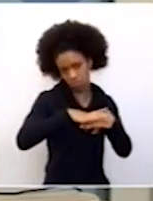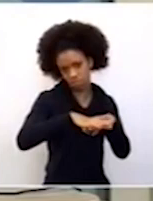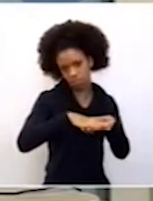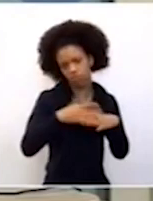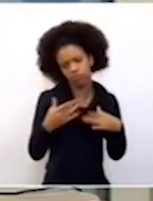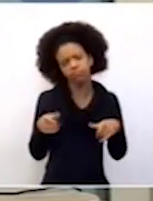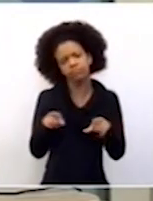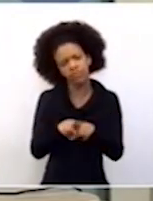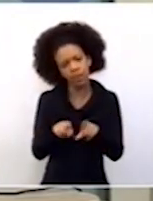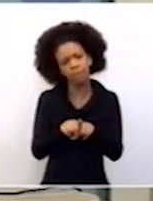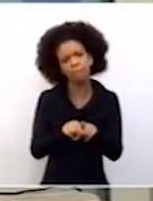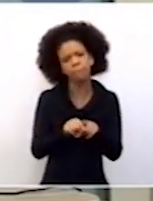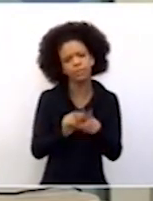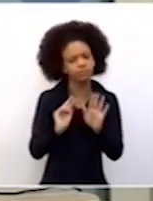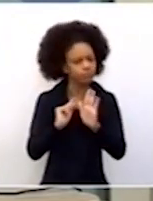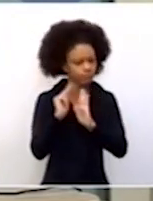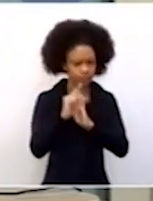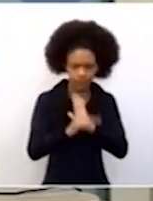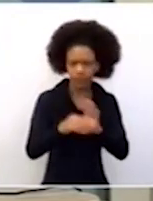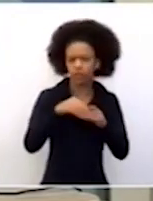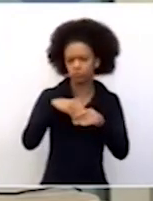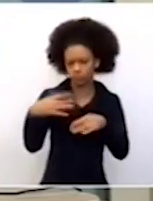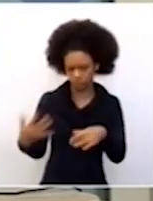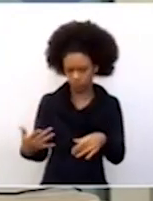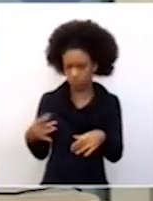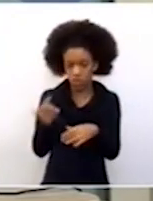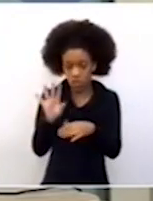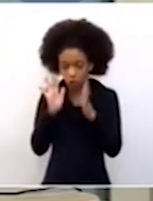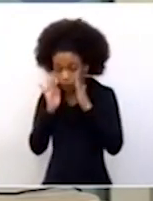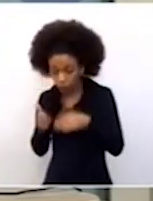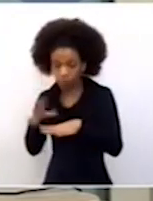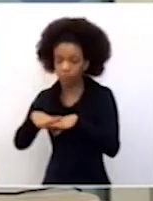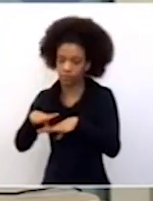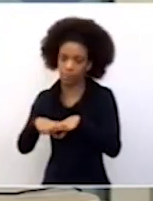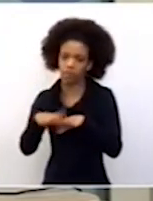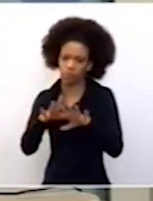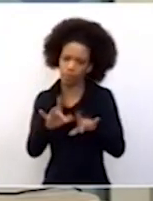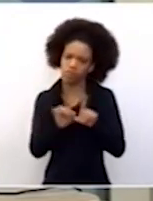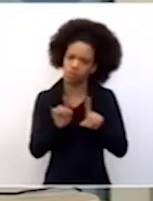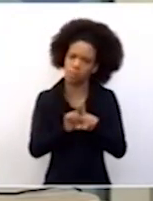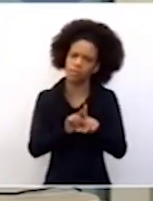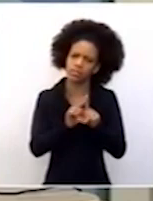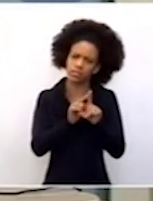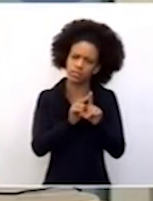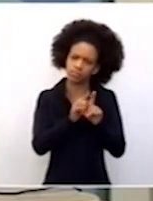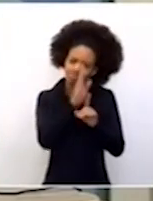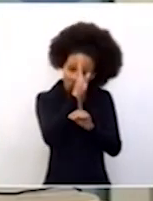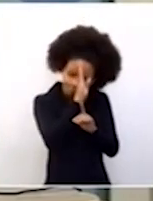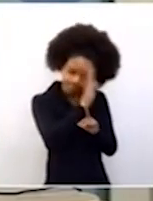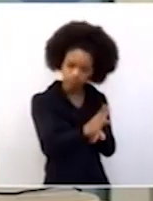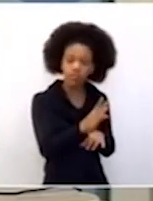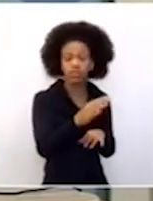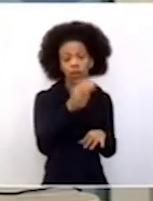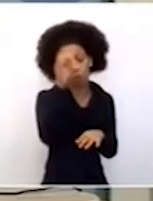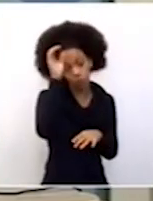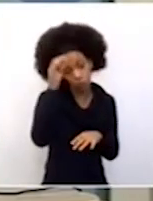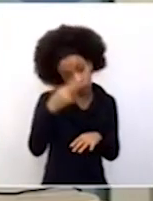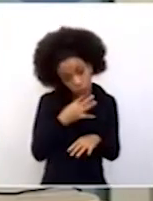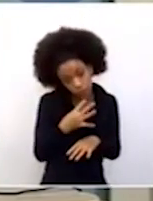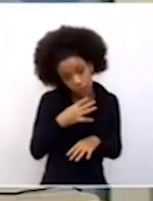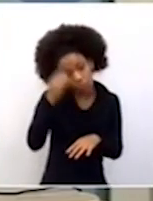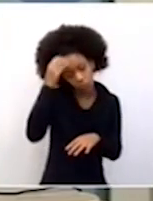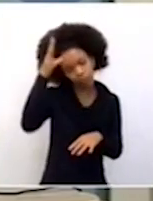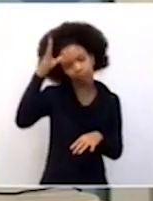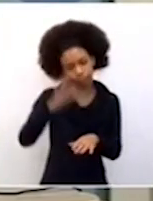por outras disciplinas, outras áreas do conhecimento, não só a matemática também, que é destacado, como outras áreas do conhecimento. Tá? Então essa